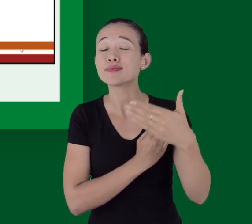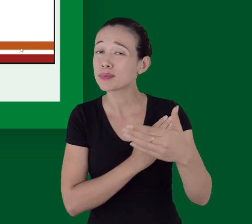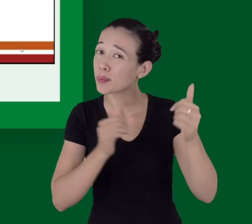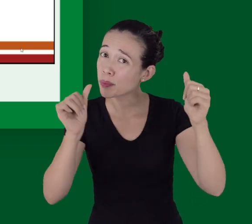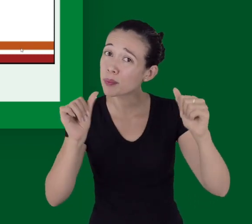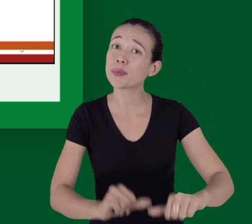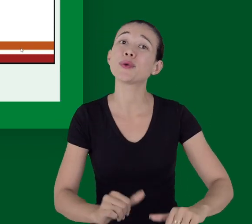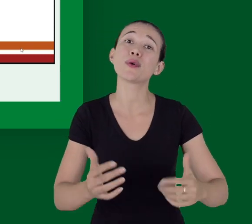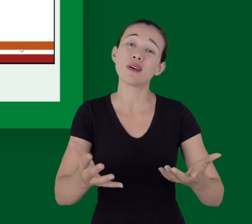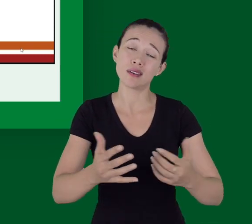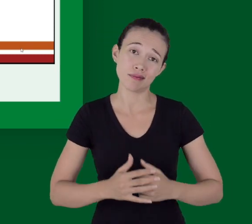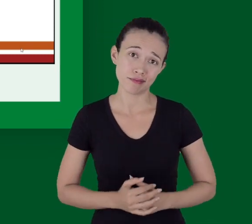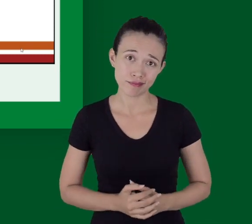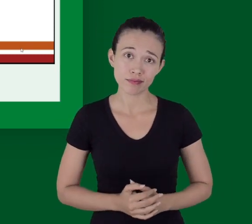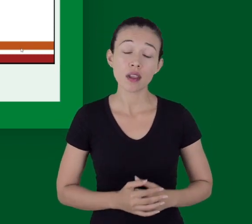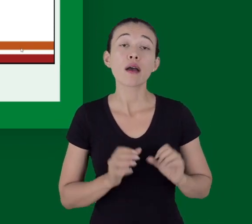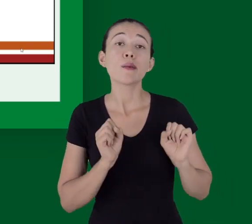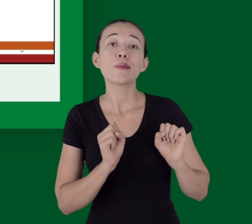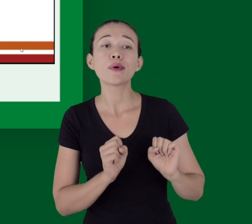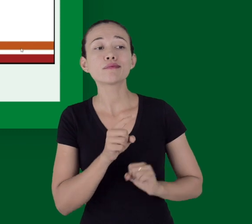escola, na faculdade, né?